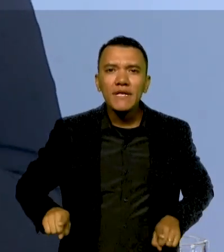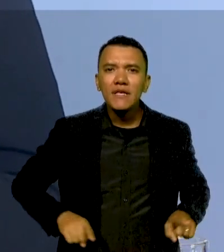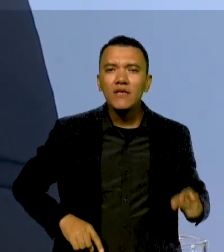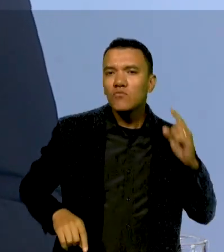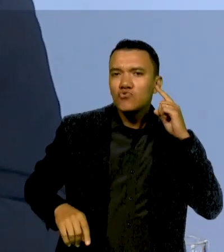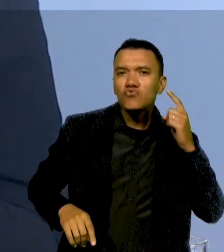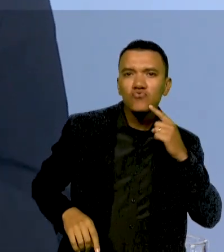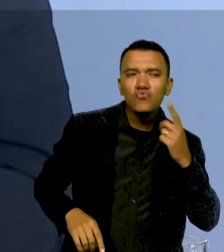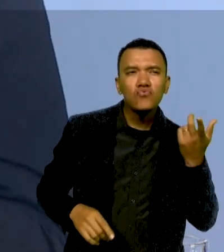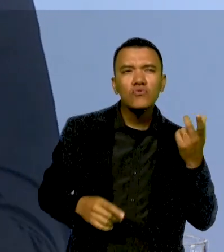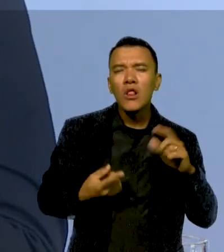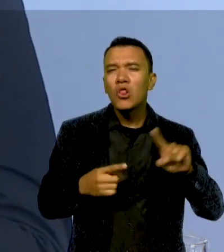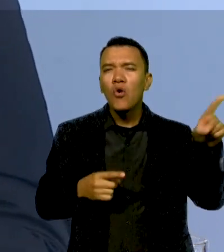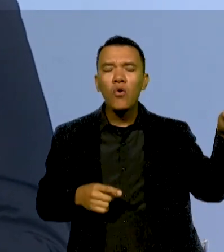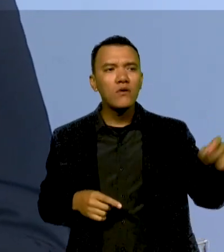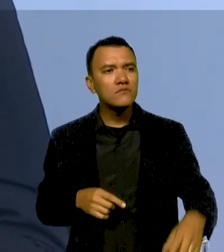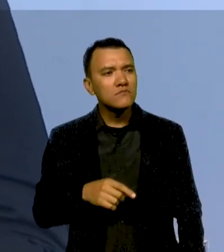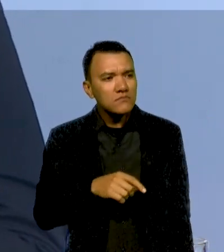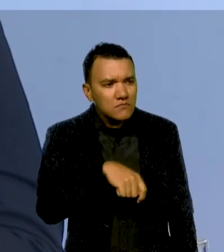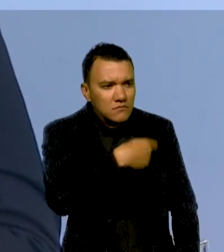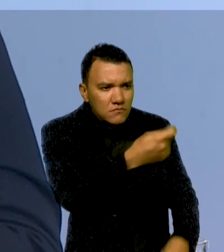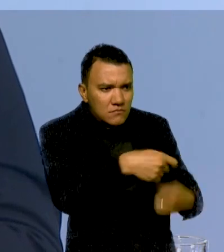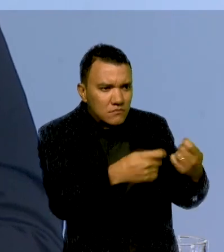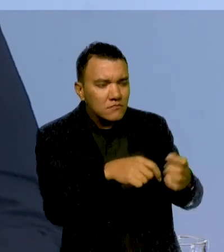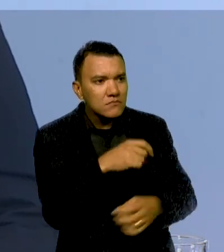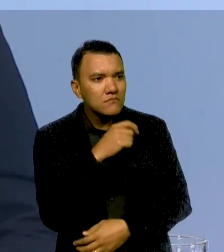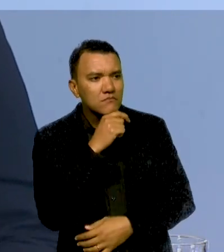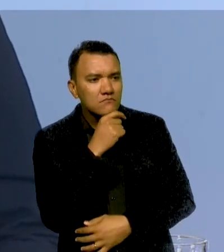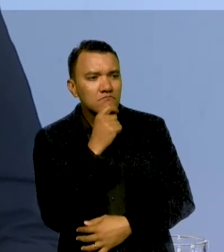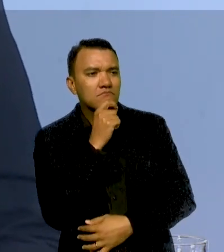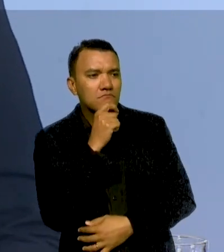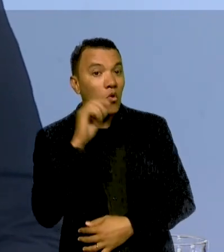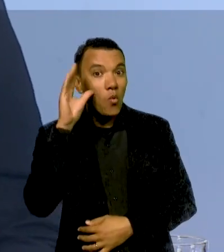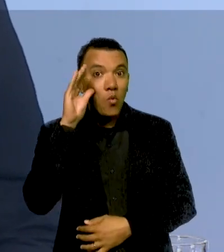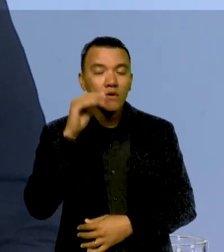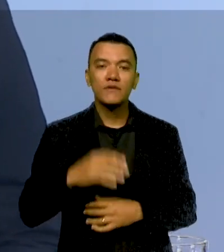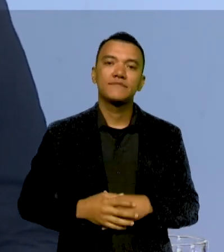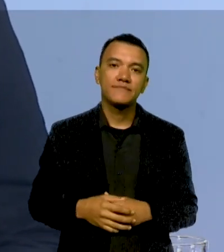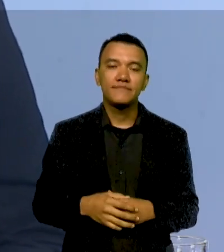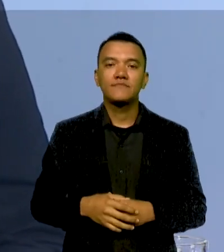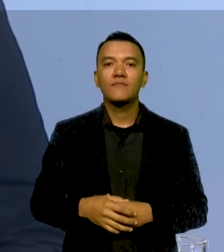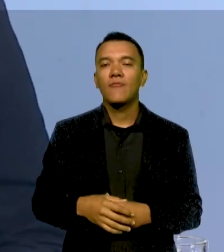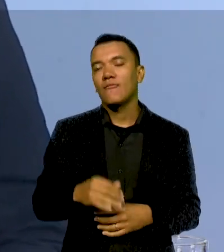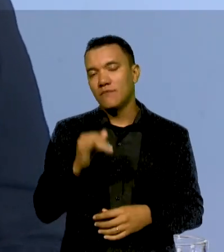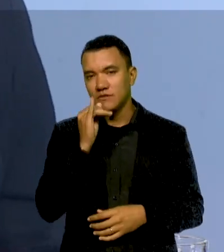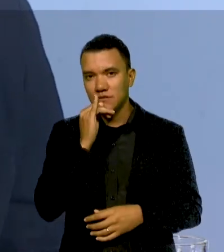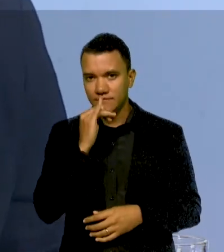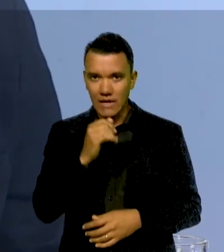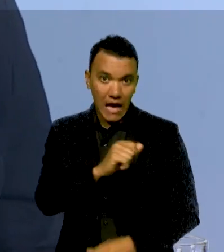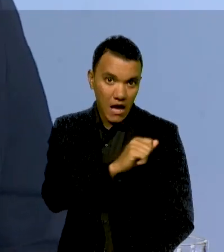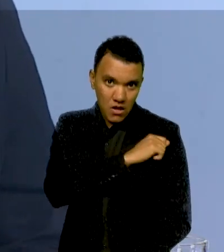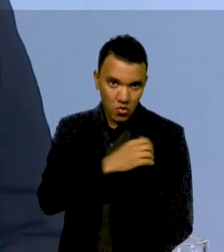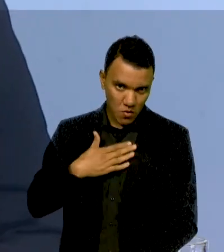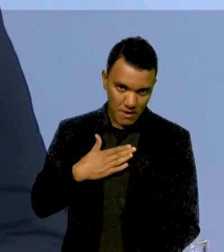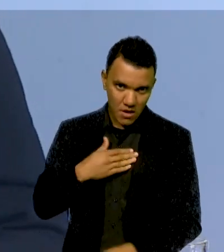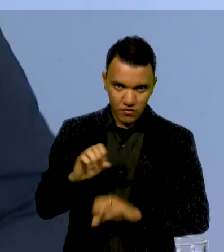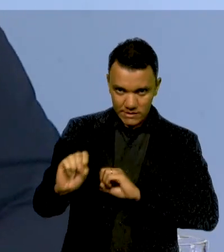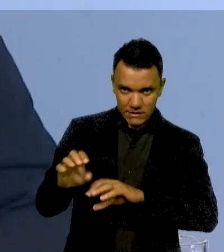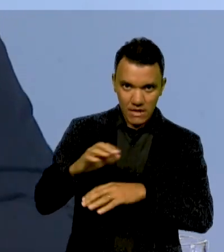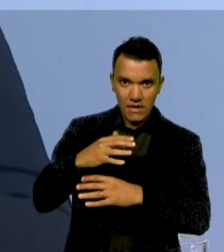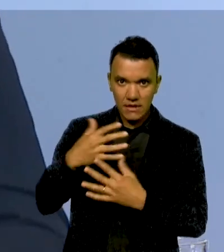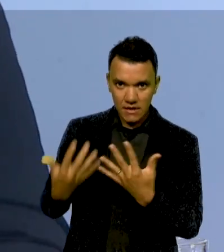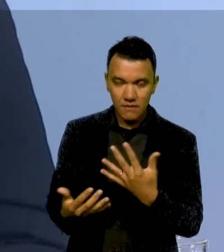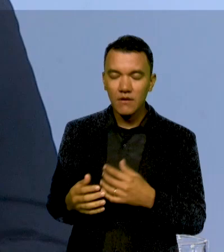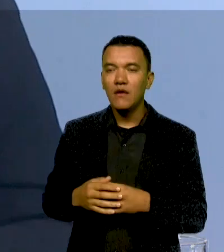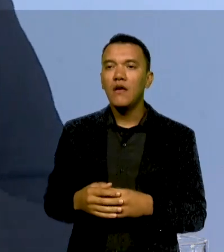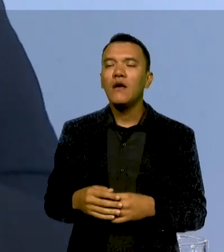você tenta ali, fica curioso e quer aprender aquilo dali. O que eu mais recebo com uns alunos que eu tenho são casos de, professor, eu quis aprender Libras